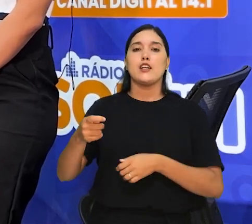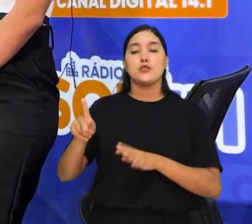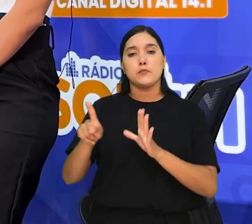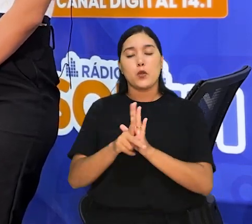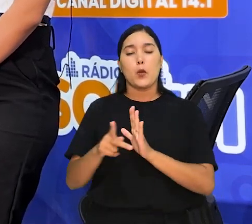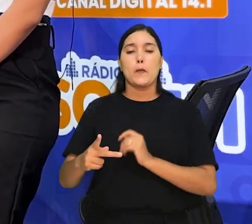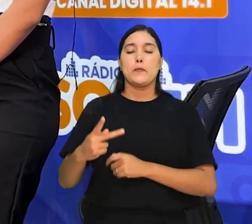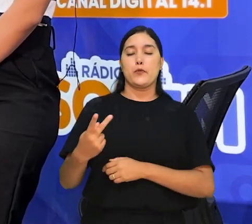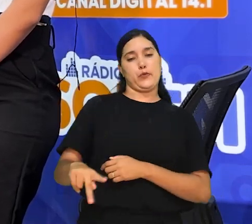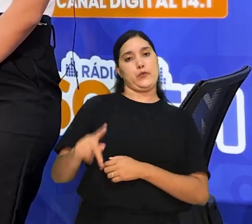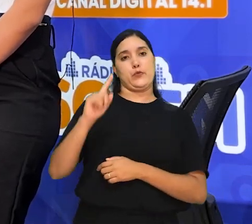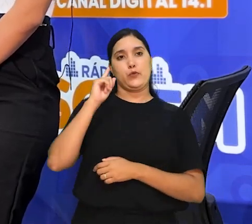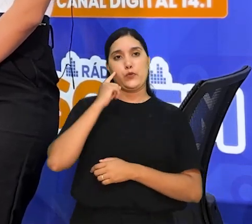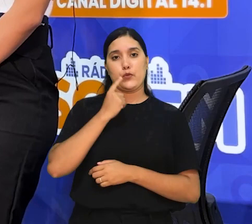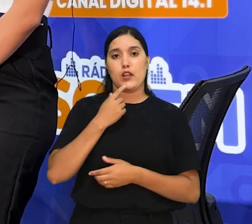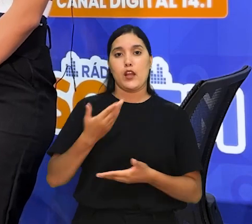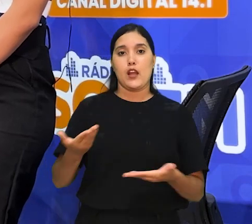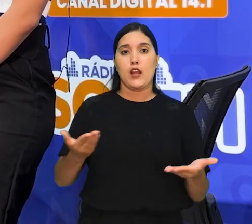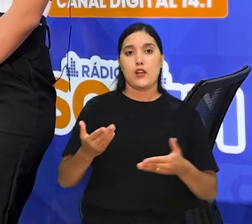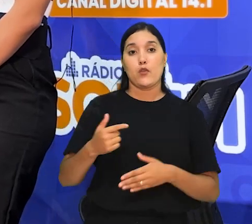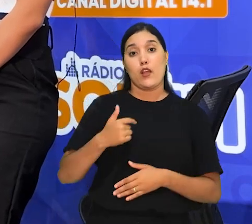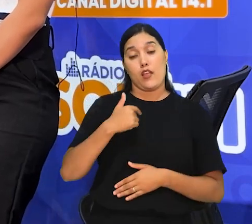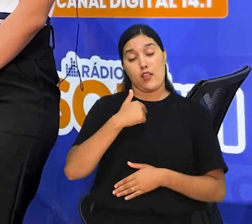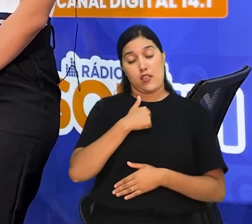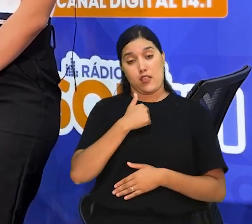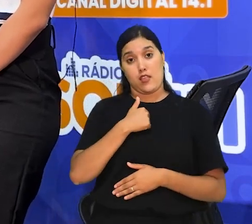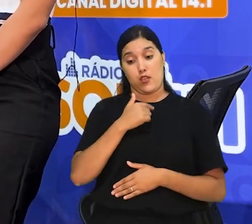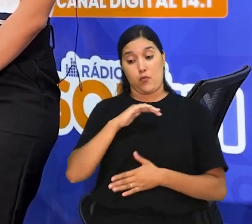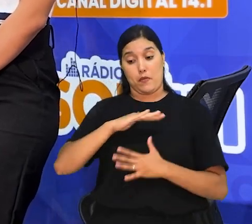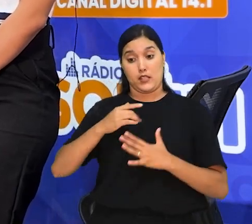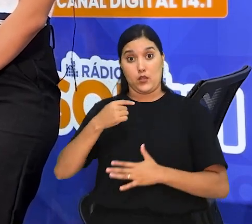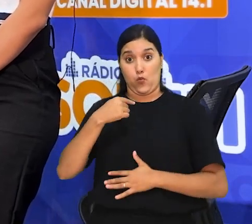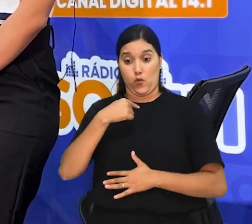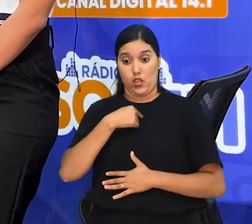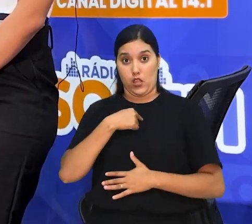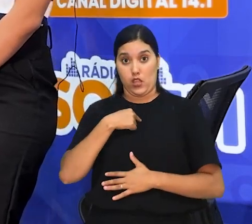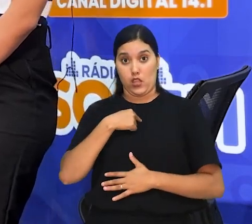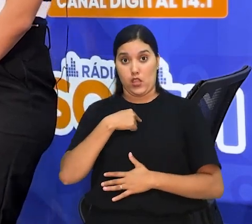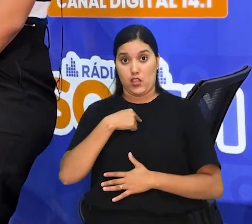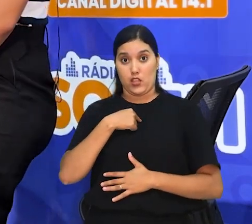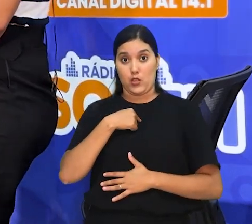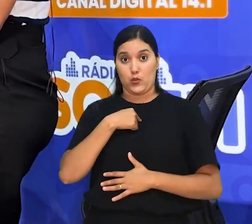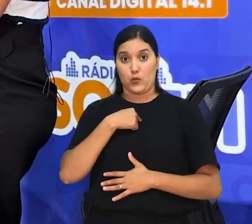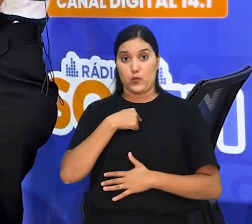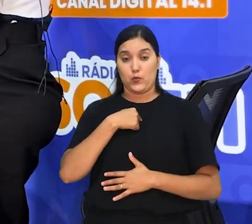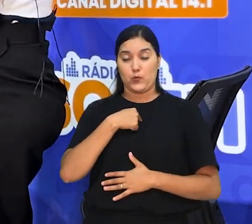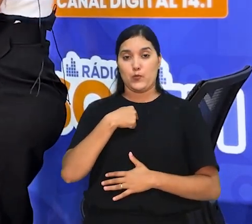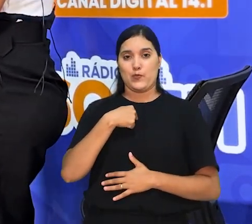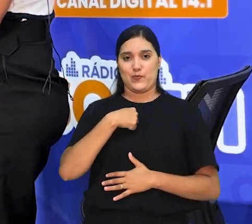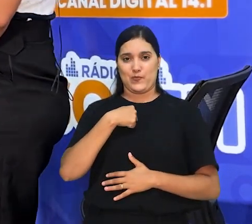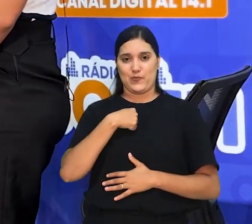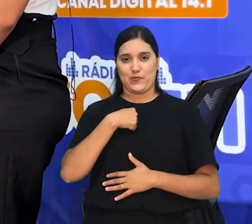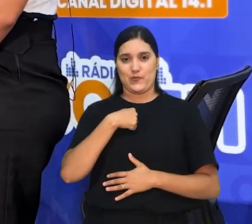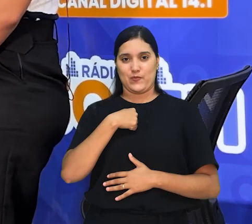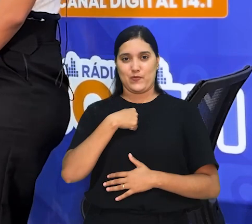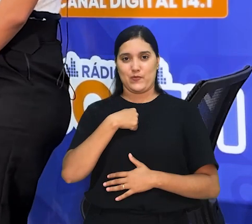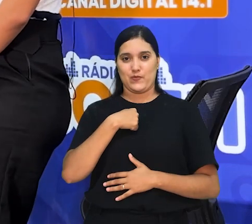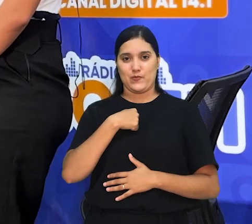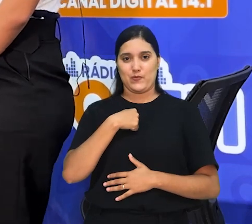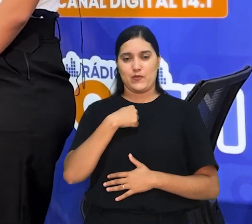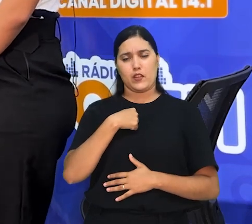sinal eu te amo isso aqui. E no Brasil, como é o eu te amo? E no Brasil, não, eu, né? Olha, esse sinal aqui tem bem aqui, ó. Esse